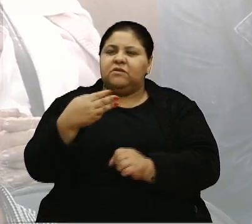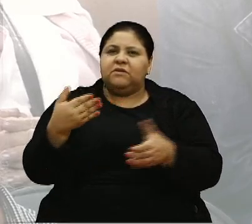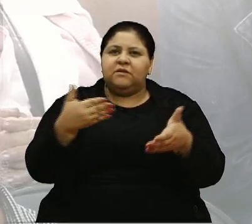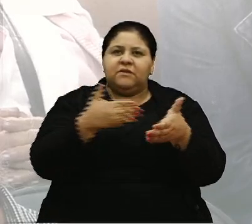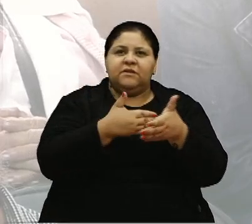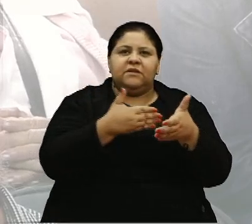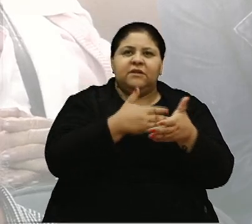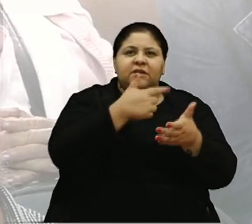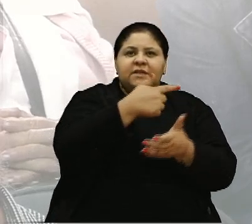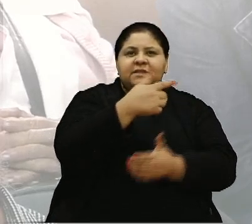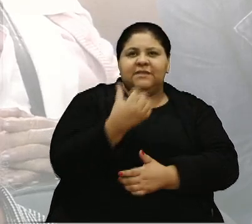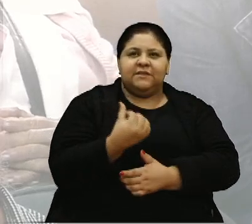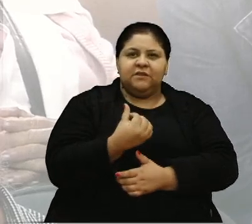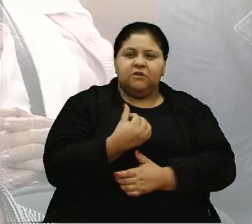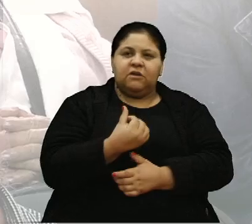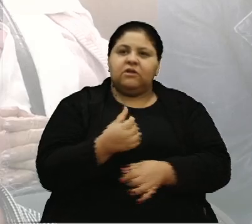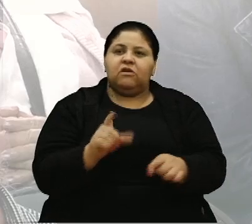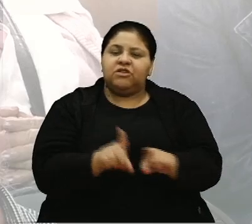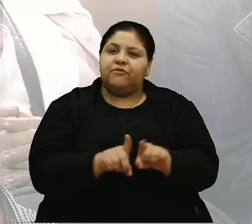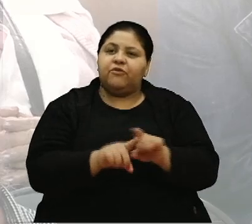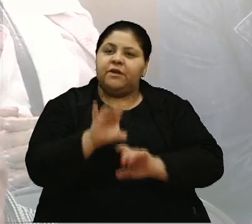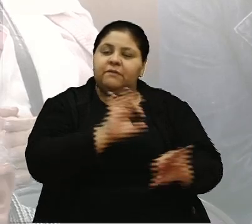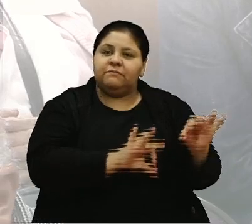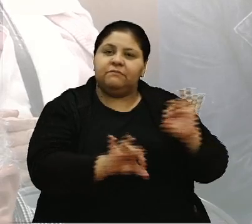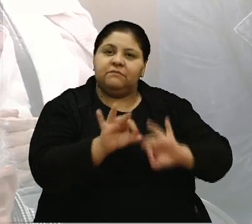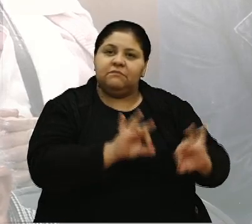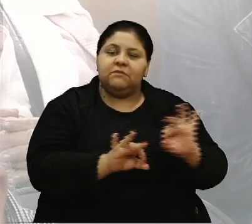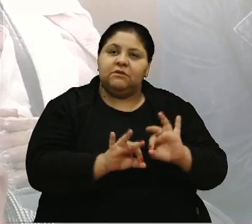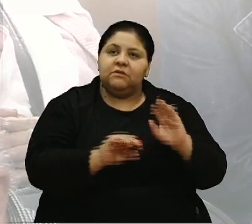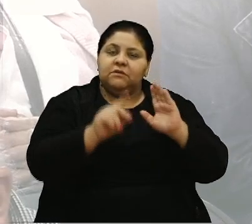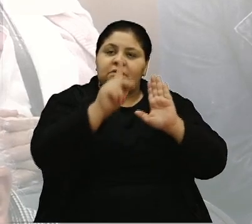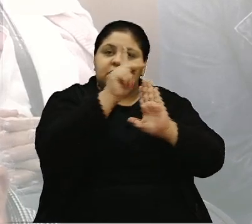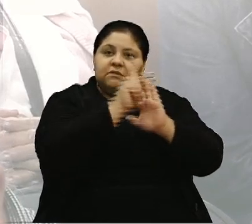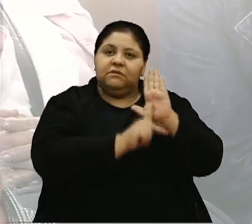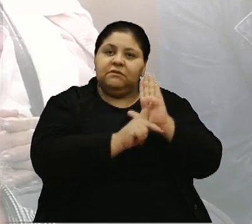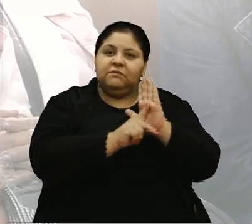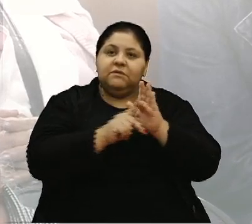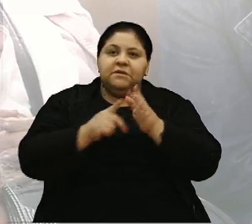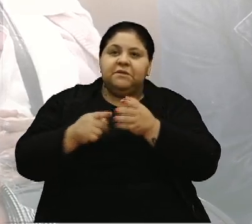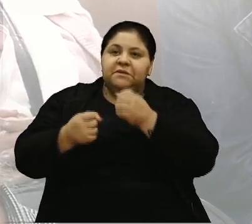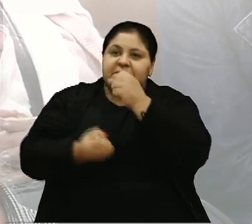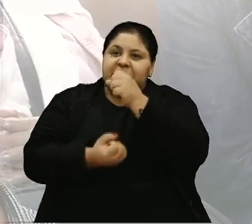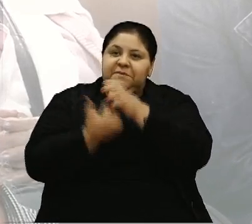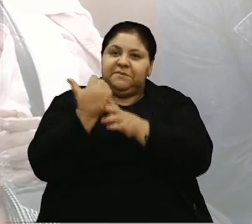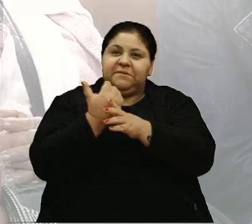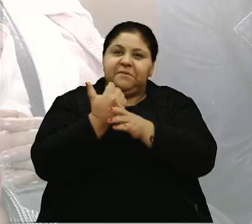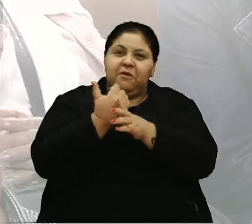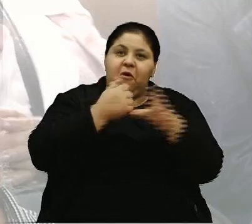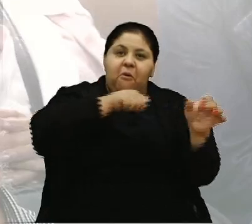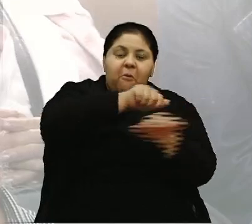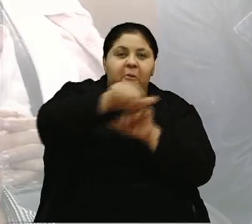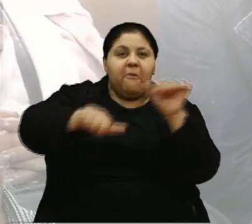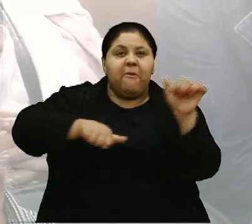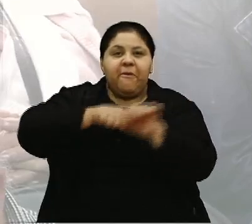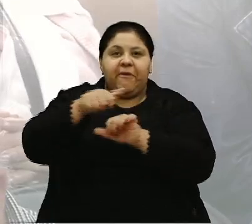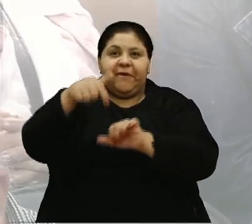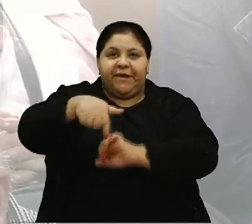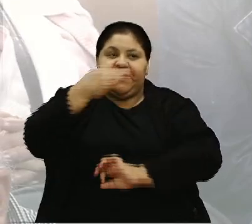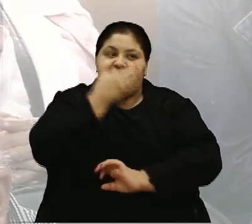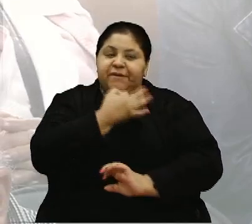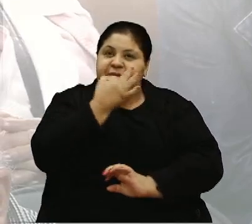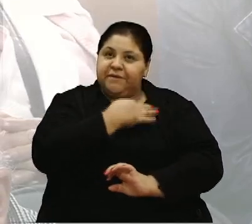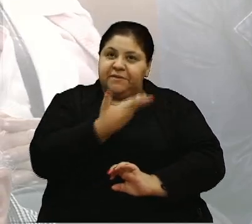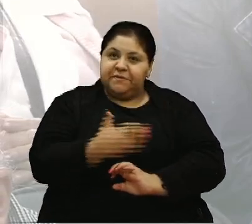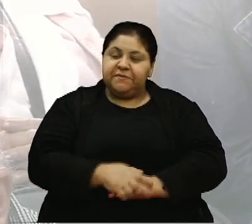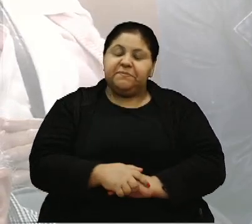a 76, quando elaborou e implementou diversos projetos que provocaram uma revolução aqui no nosso município de Caxias do